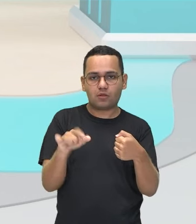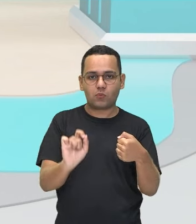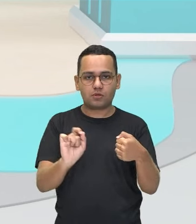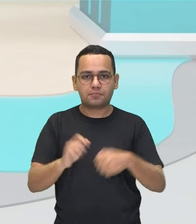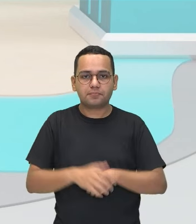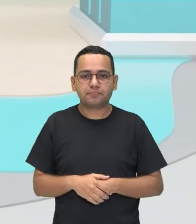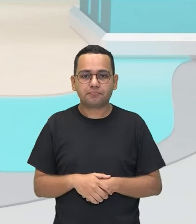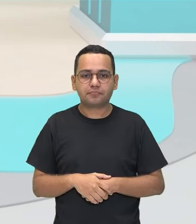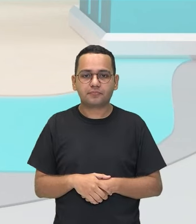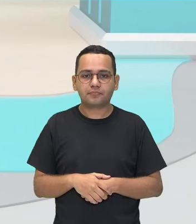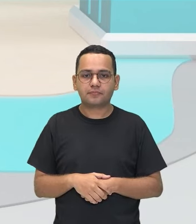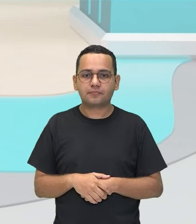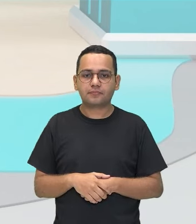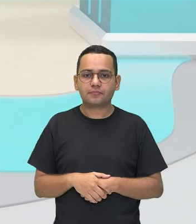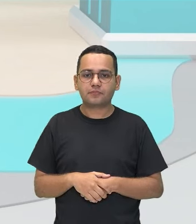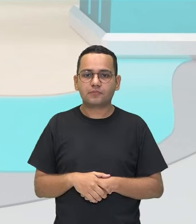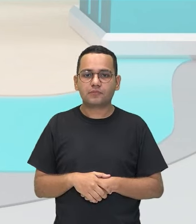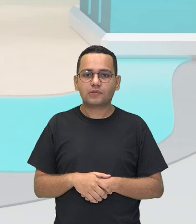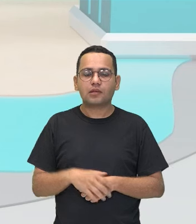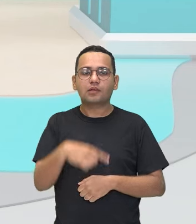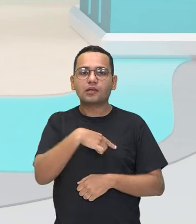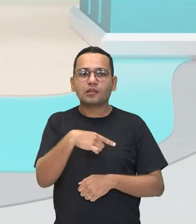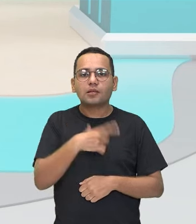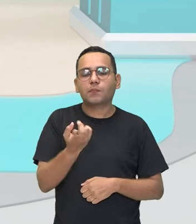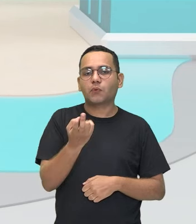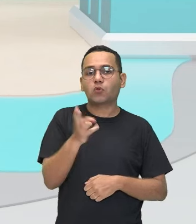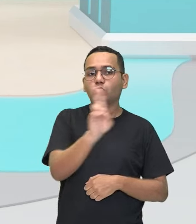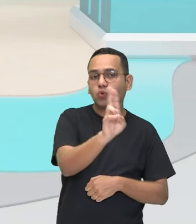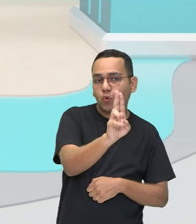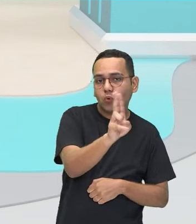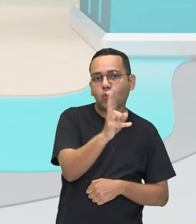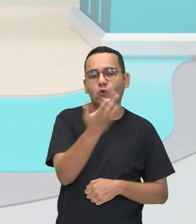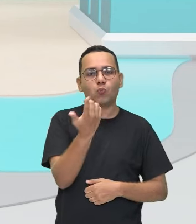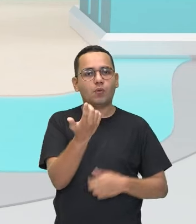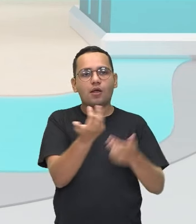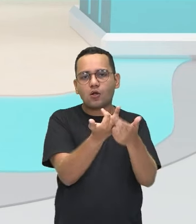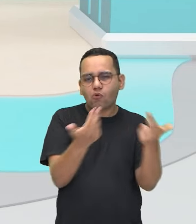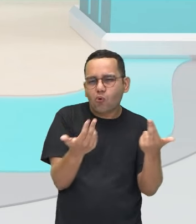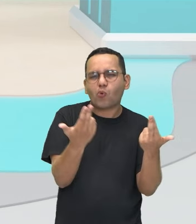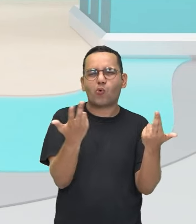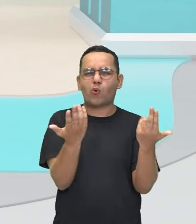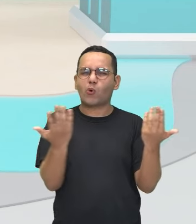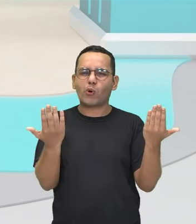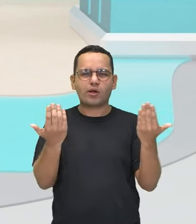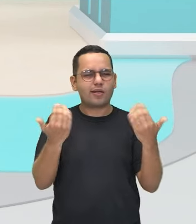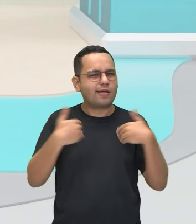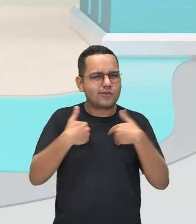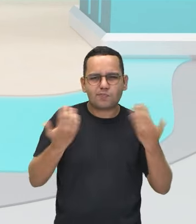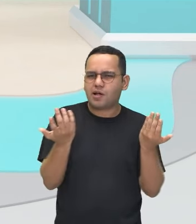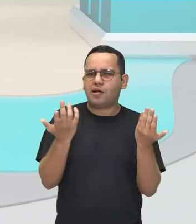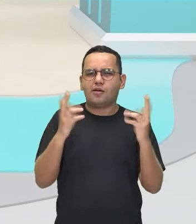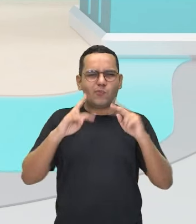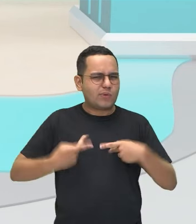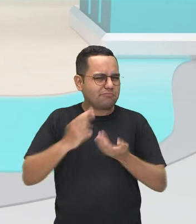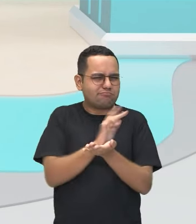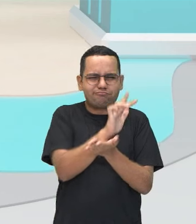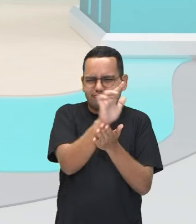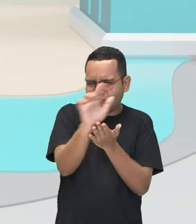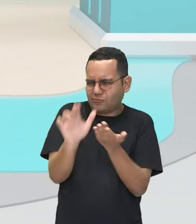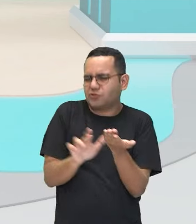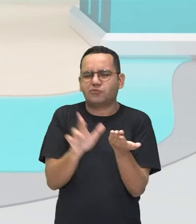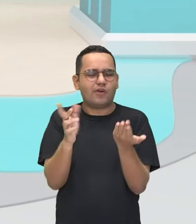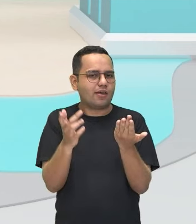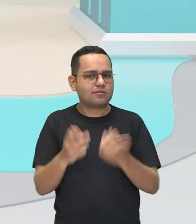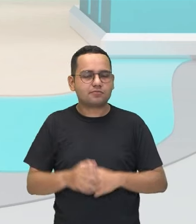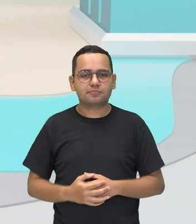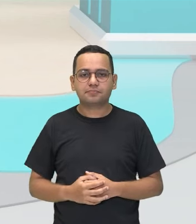é a classe de palavra que indica o nome das coisas, que dá nome aos seres, aos objetos e todas as outras coisas que existem